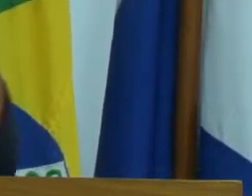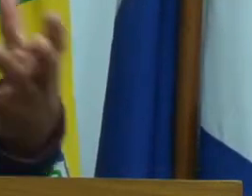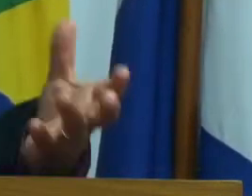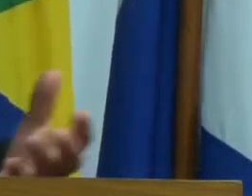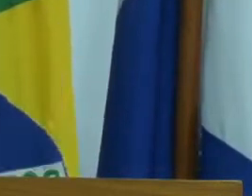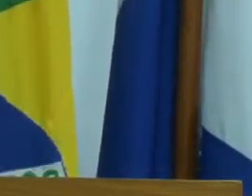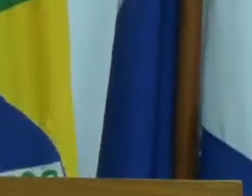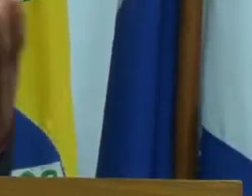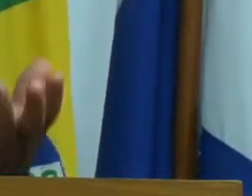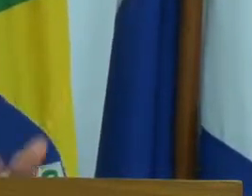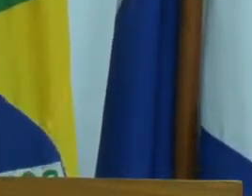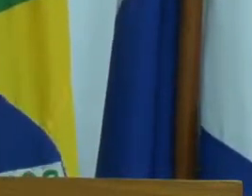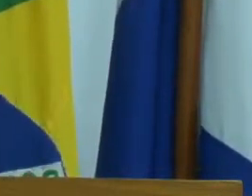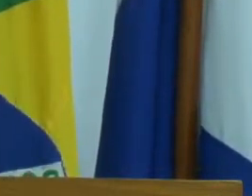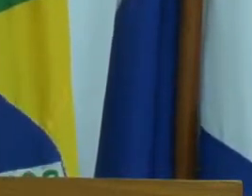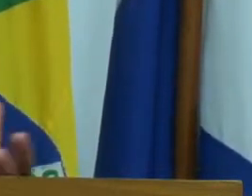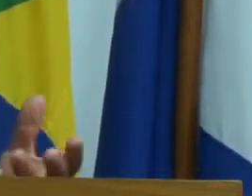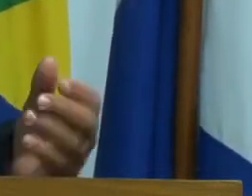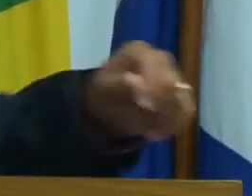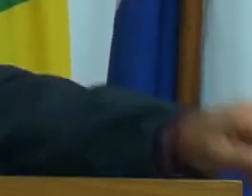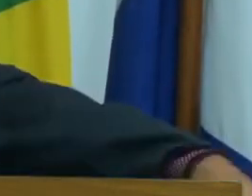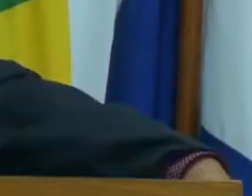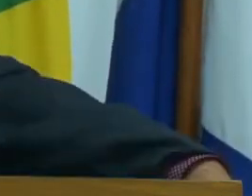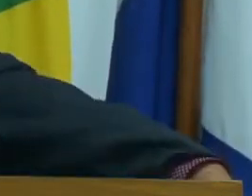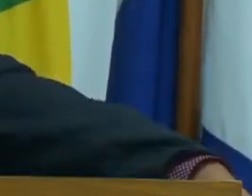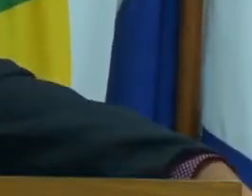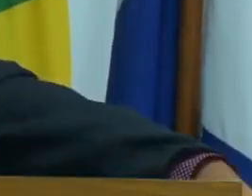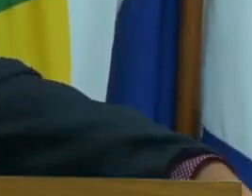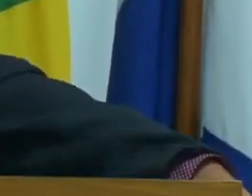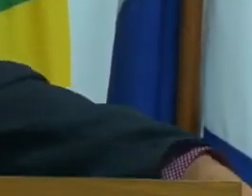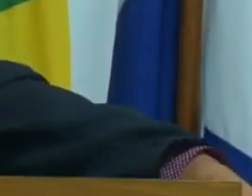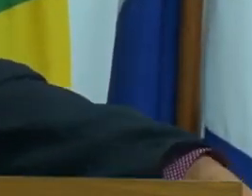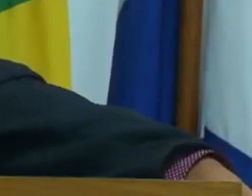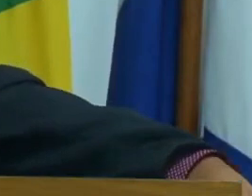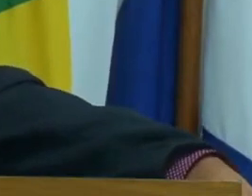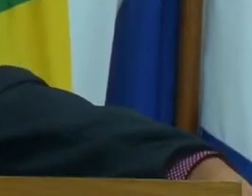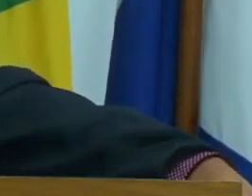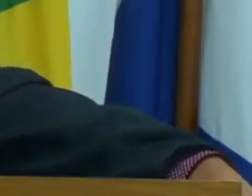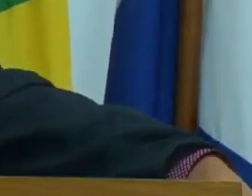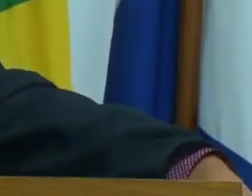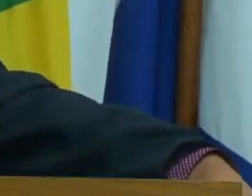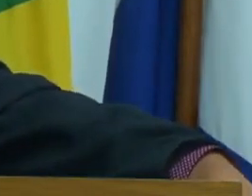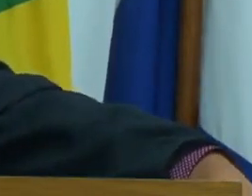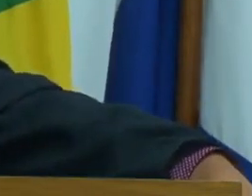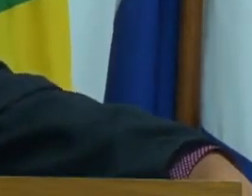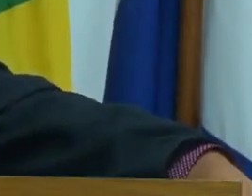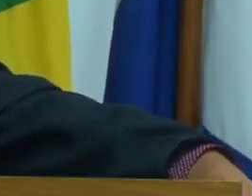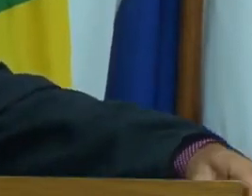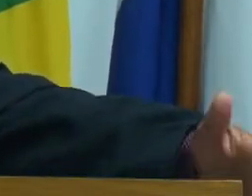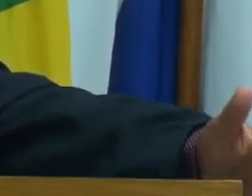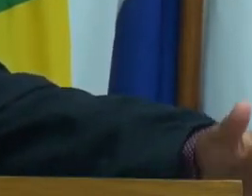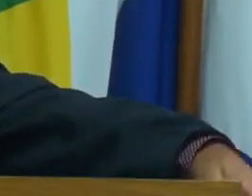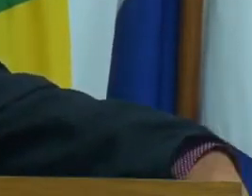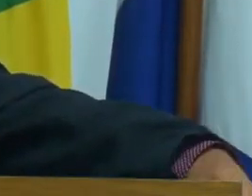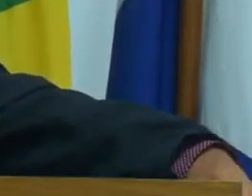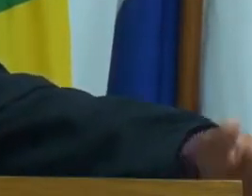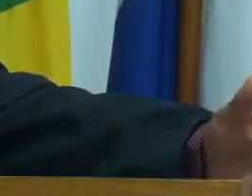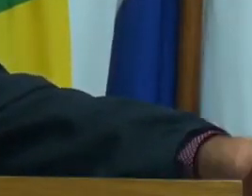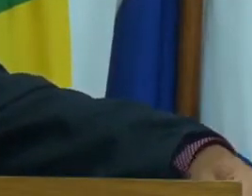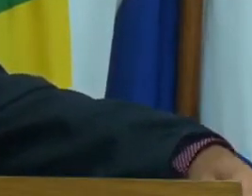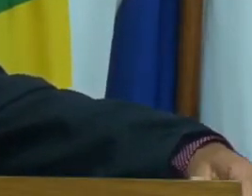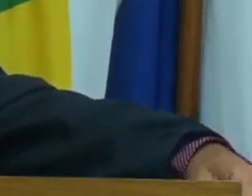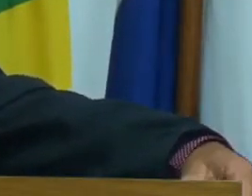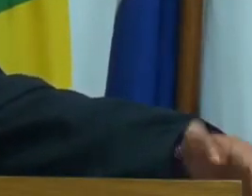que nossa população não sofra de repente um alagamento, como já se teve aqui no município de Itanguá. Então, venho pedir aqui à Secretaria